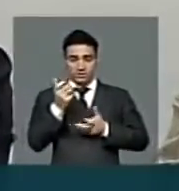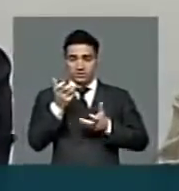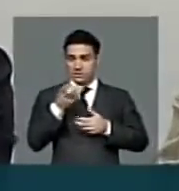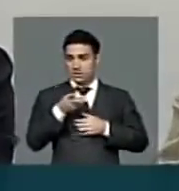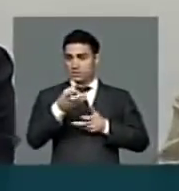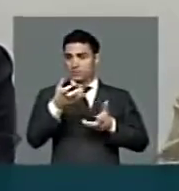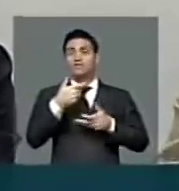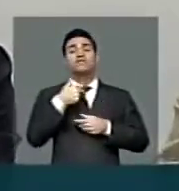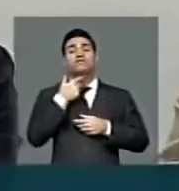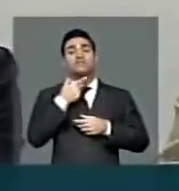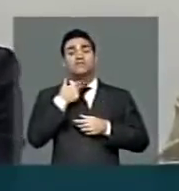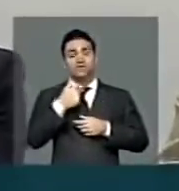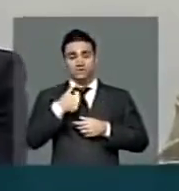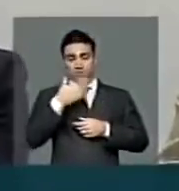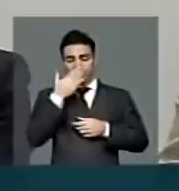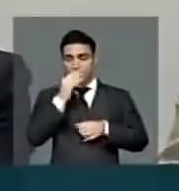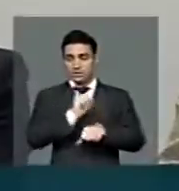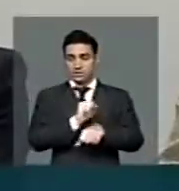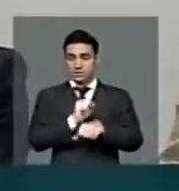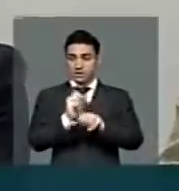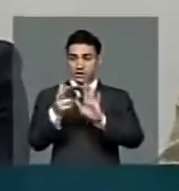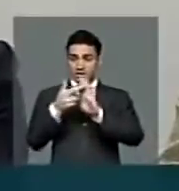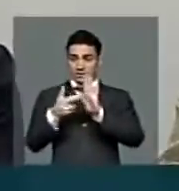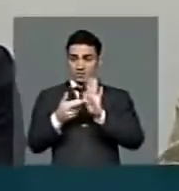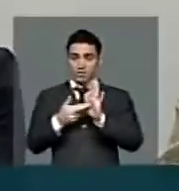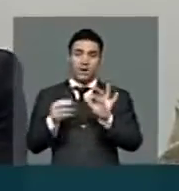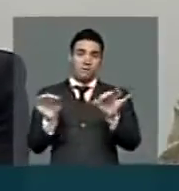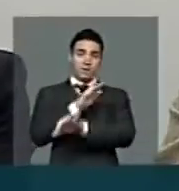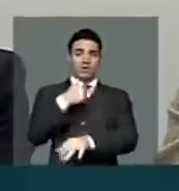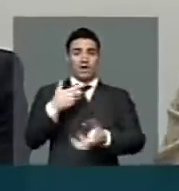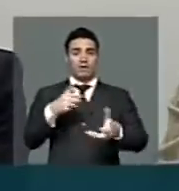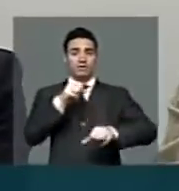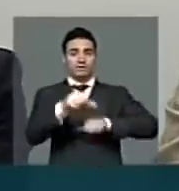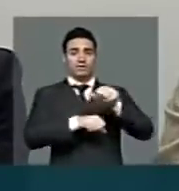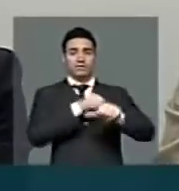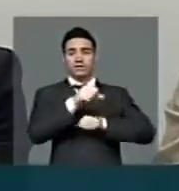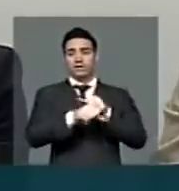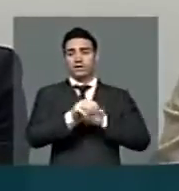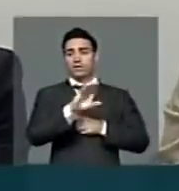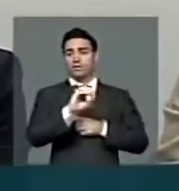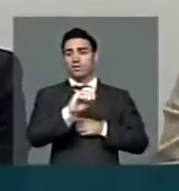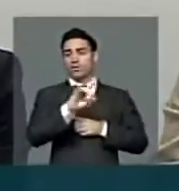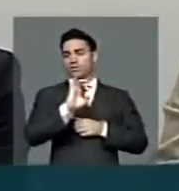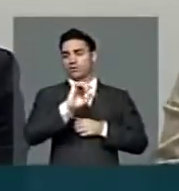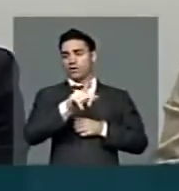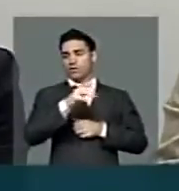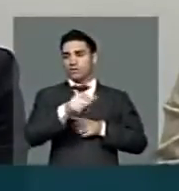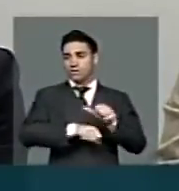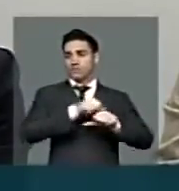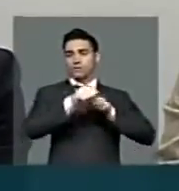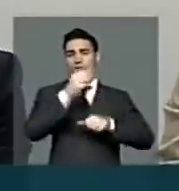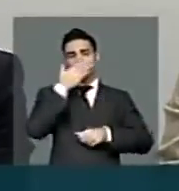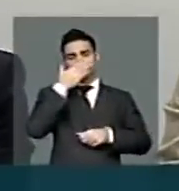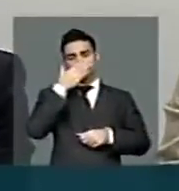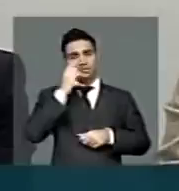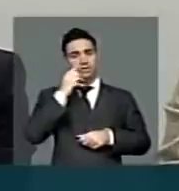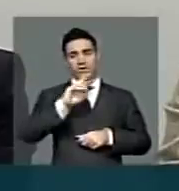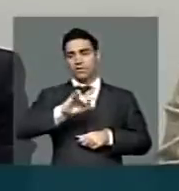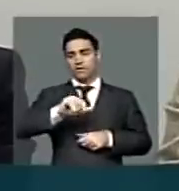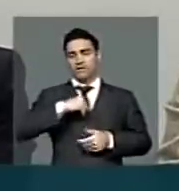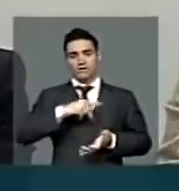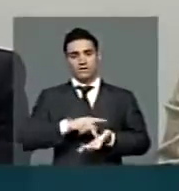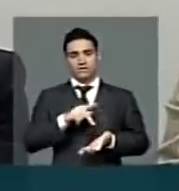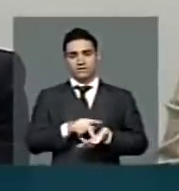e está esperando só regulamentar para dizer, oba, a partir de agora eu vou trabalhar num bordel. Isso não é verdade. Não é